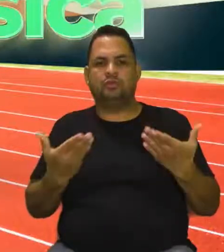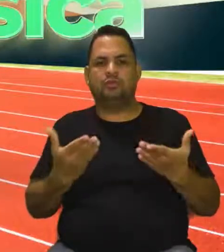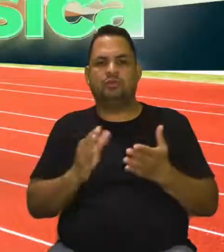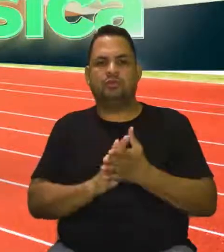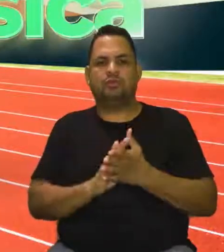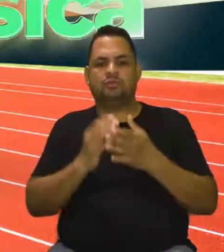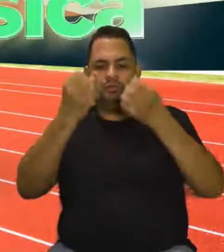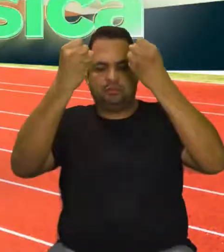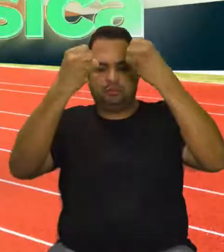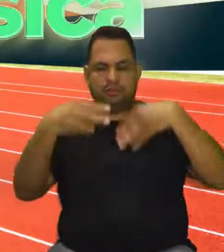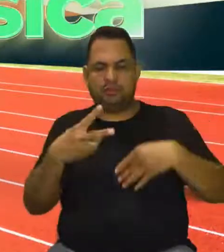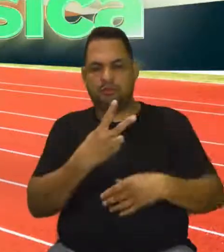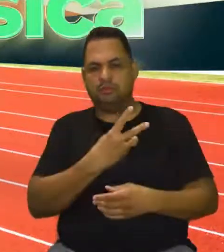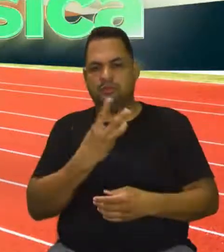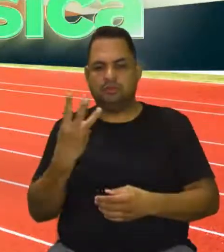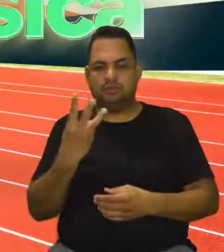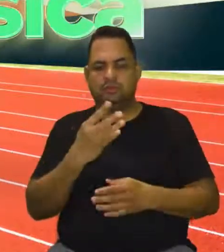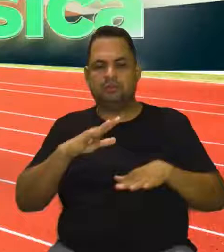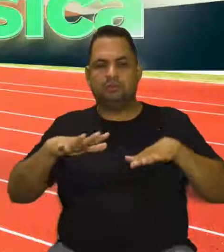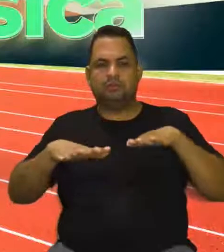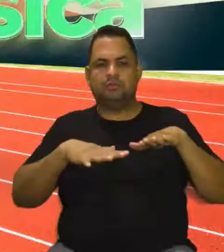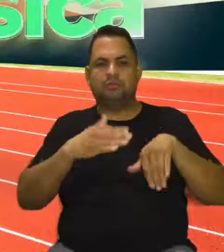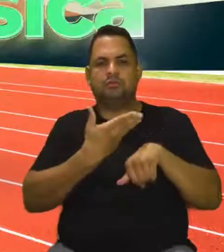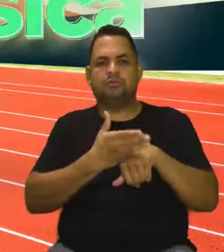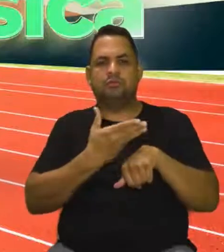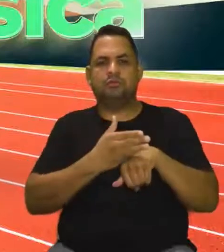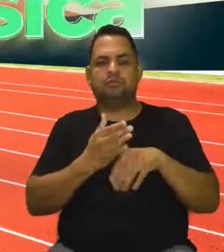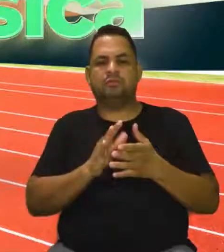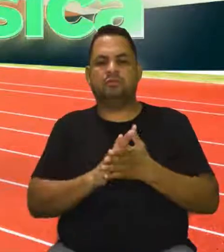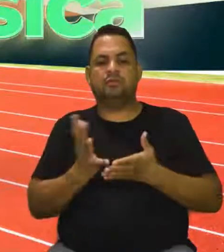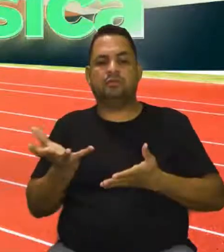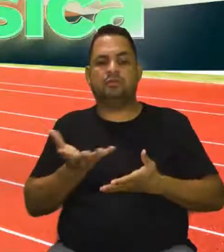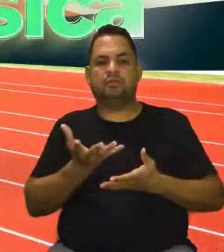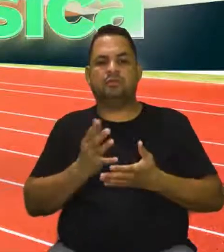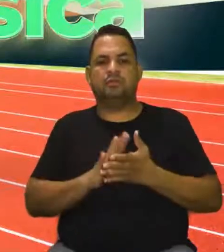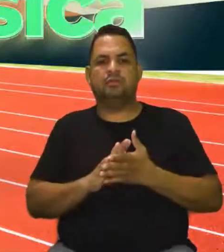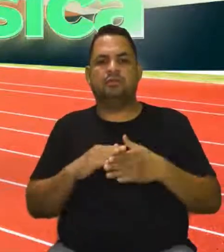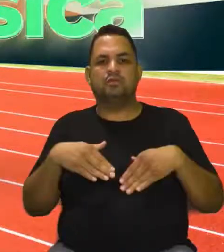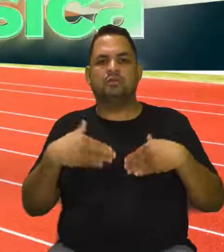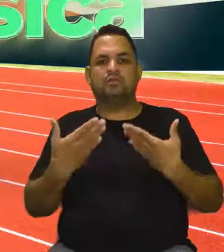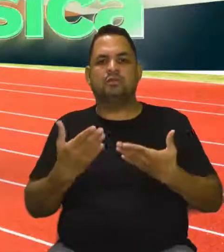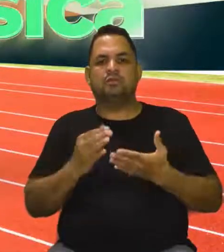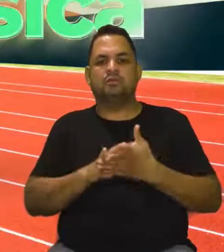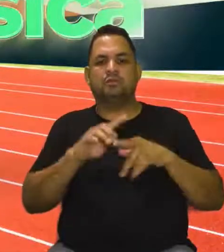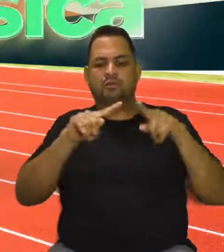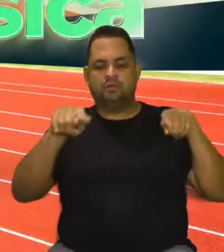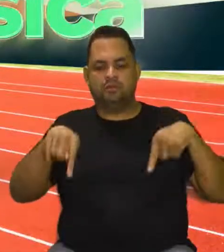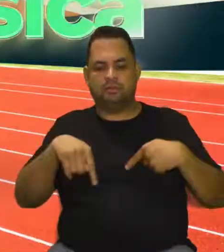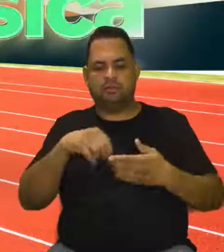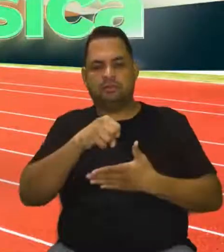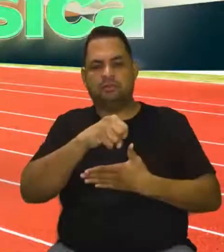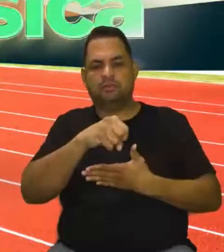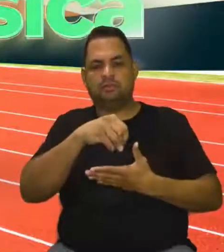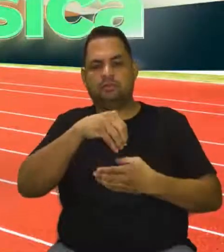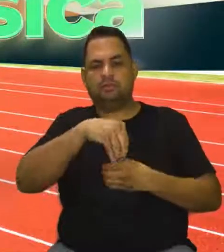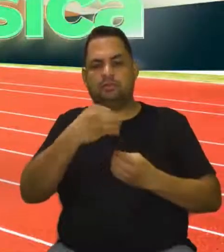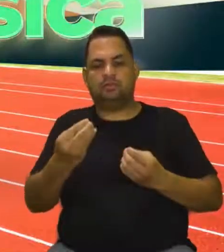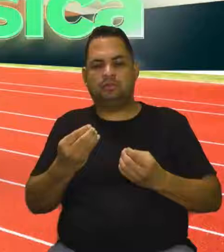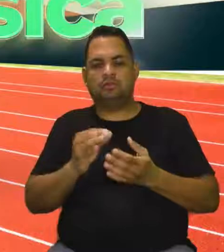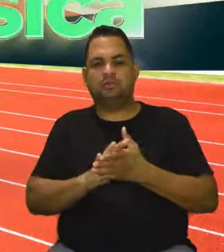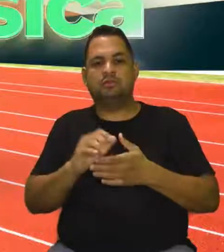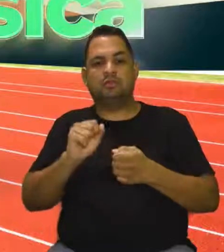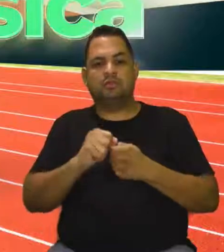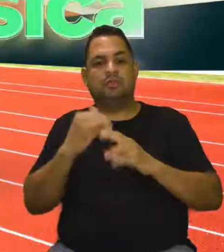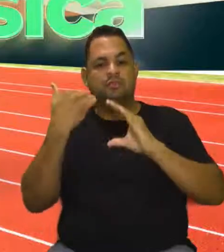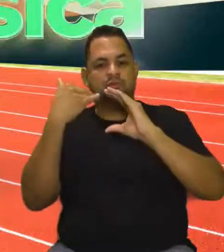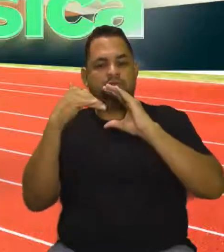sobre a execução desses exercícios, porque eu quero que lá na atividade extraclasse você mande a execução para